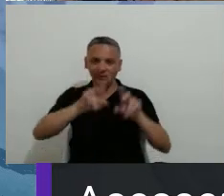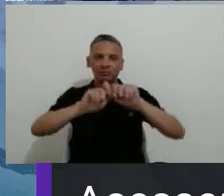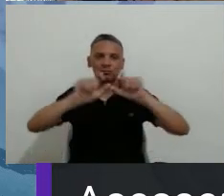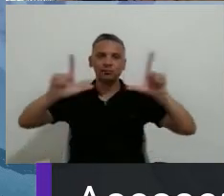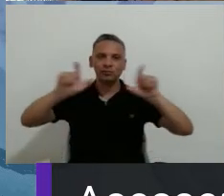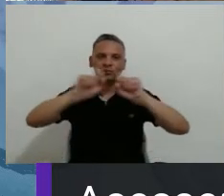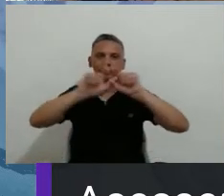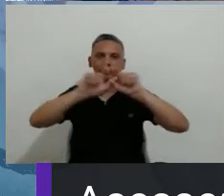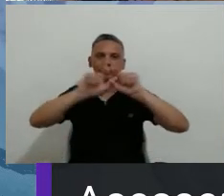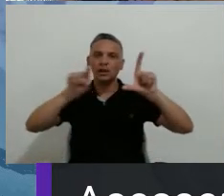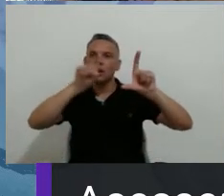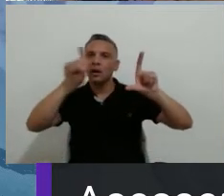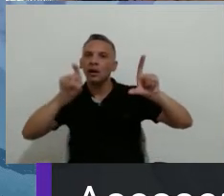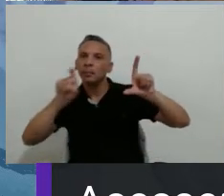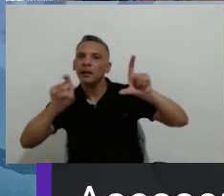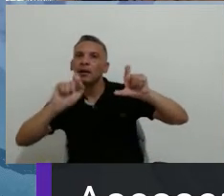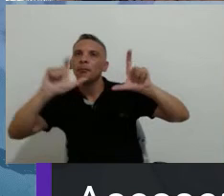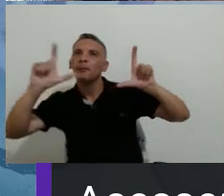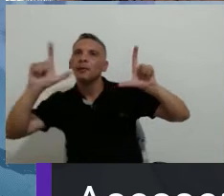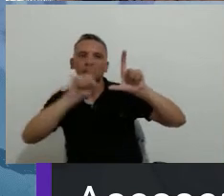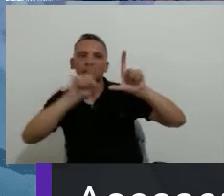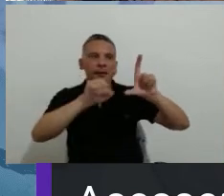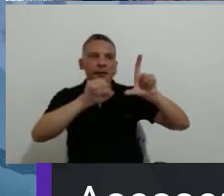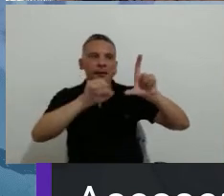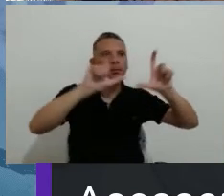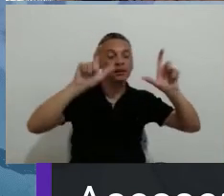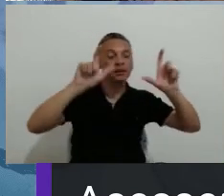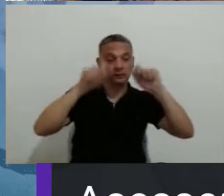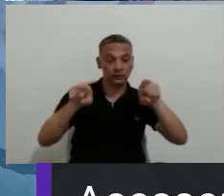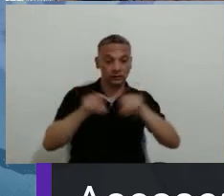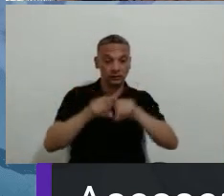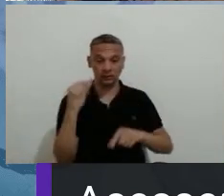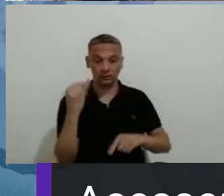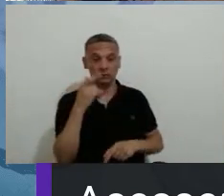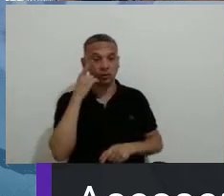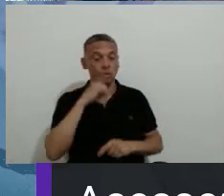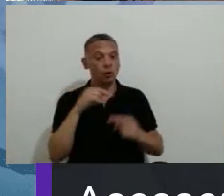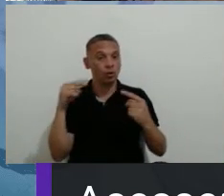em percentuais. Aqui também a gente consegue